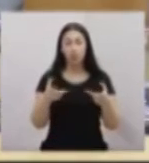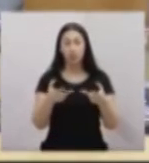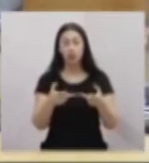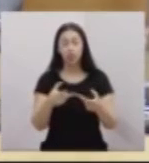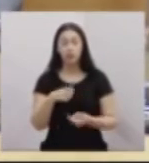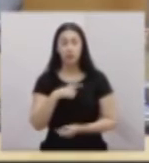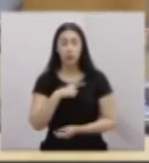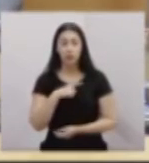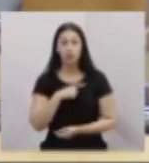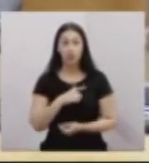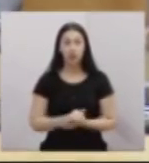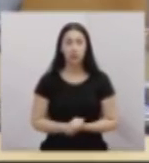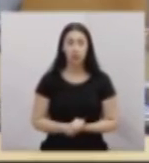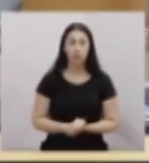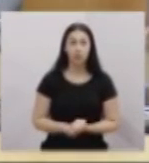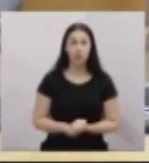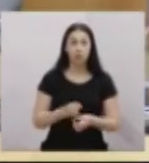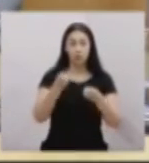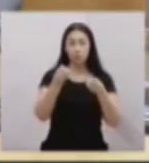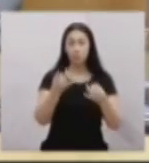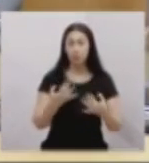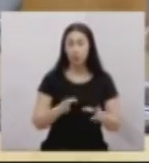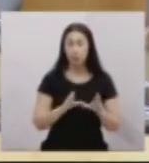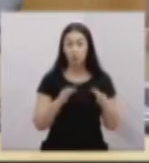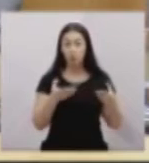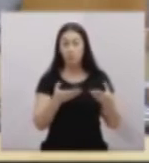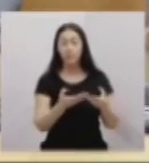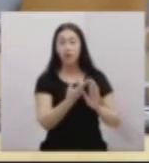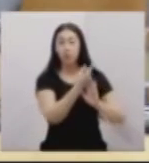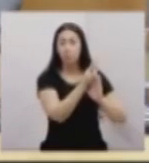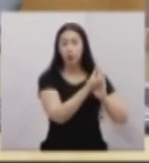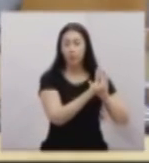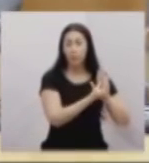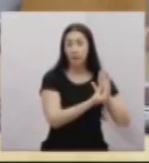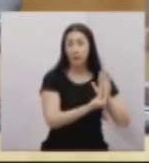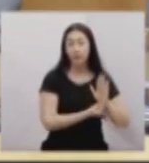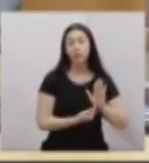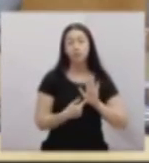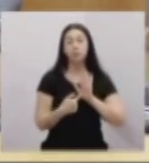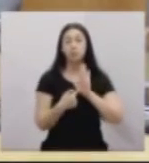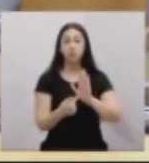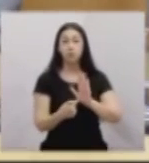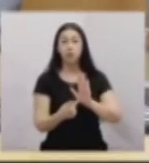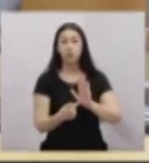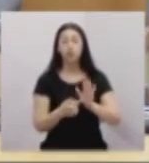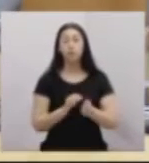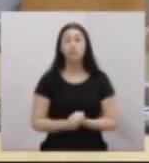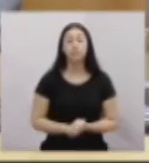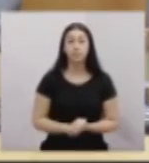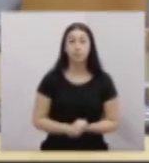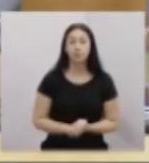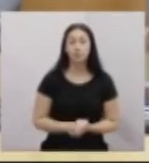a responsabilidade da Comissão Permanente de Finanças, Orçamento, audiência pública para avaliação, demonstração